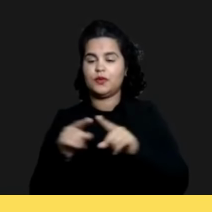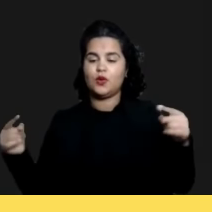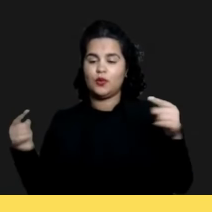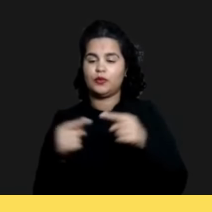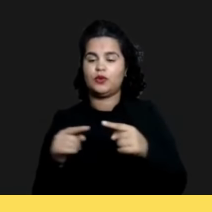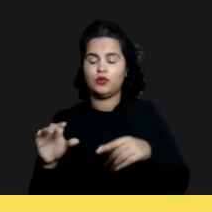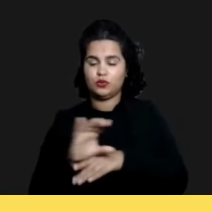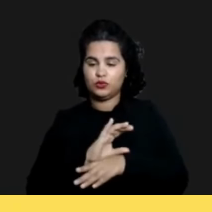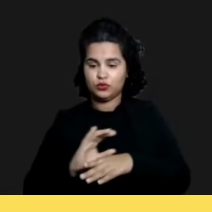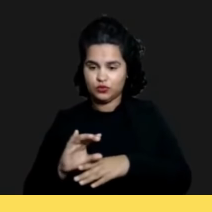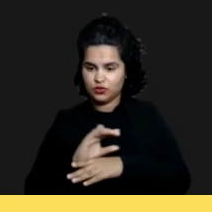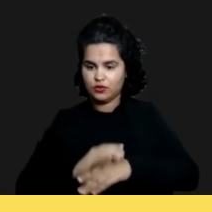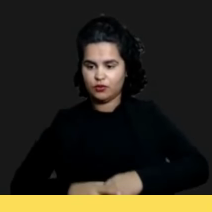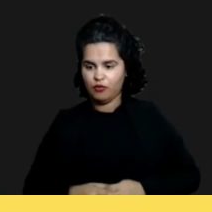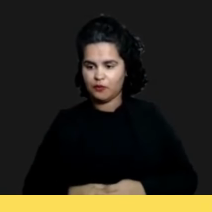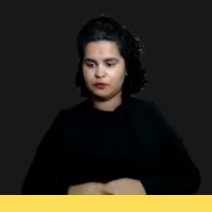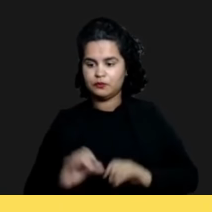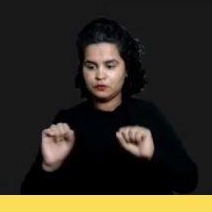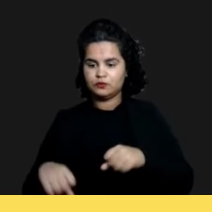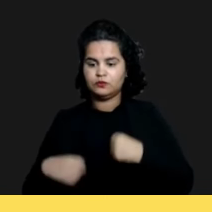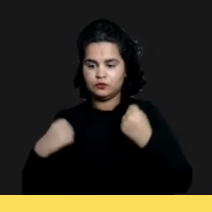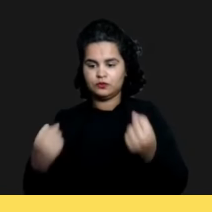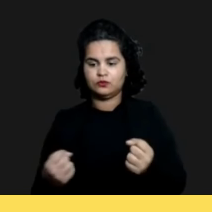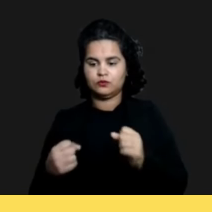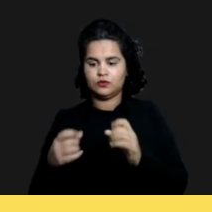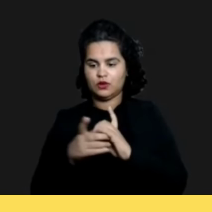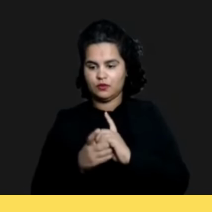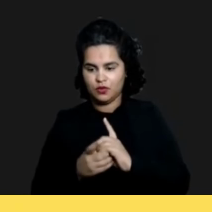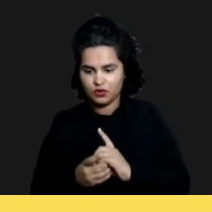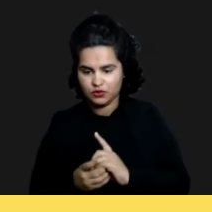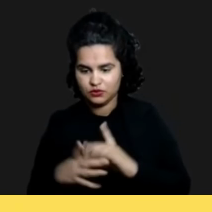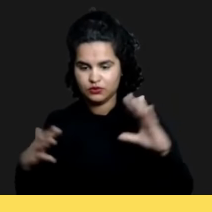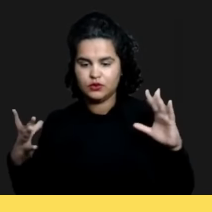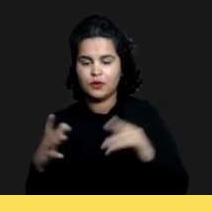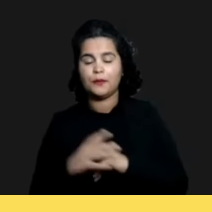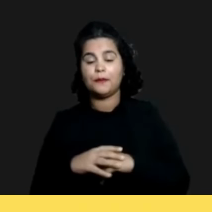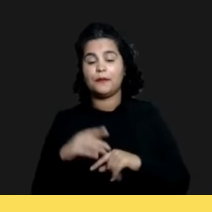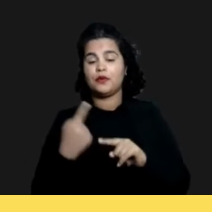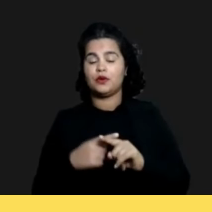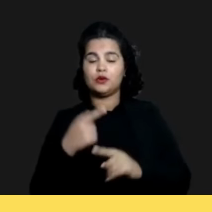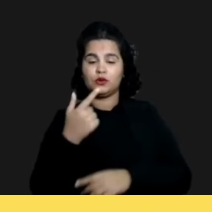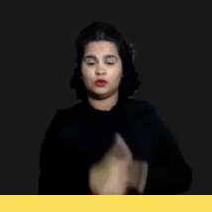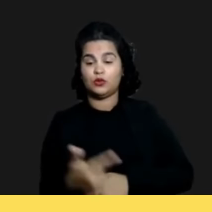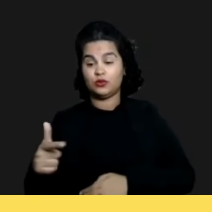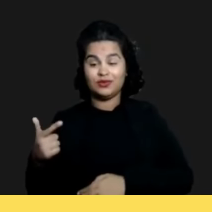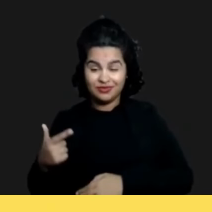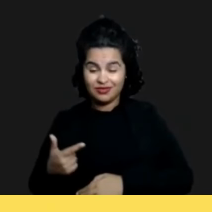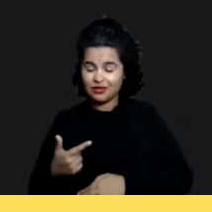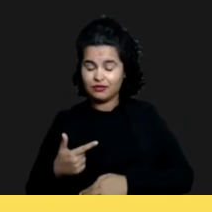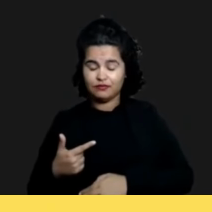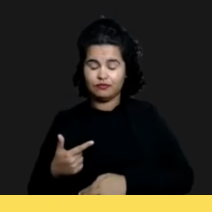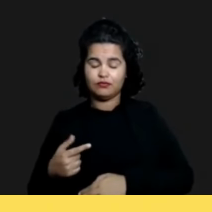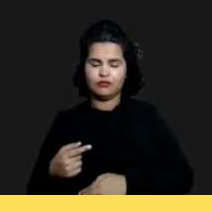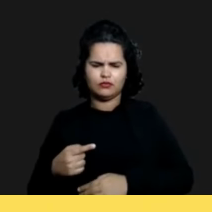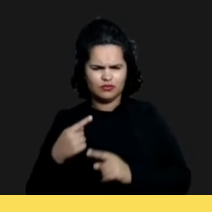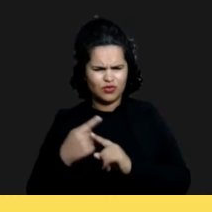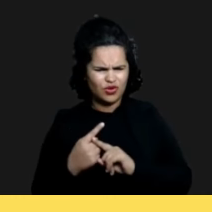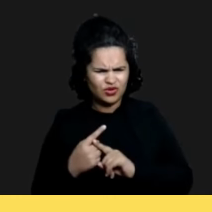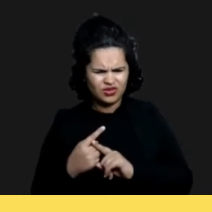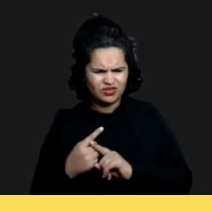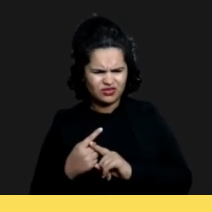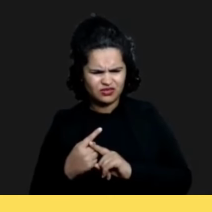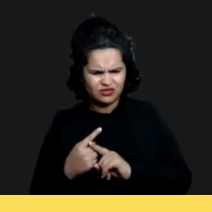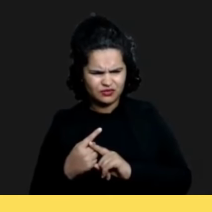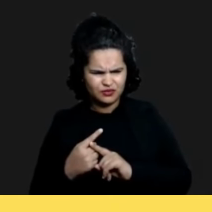constitucional, defender o regime democrático, pois não abraçarei